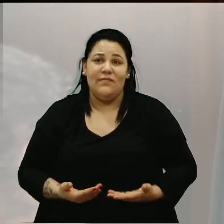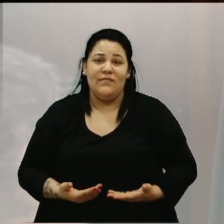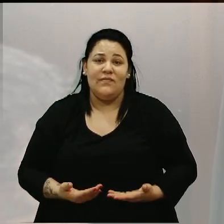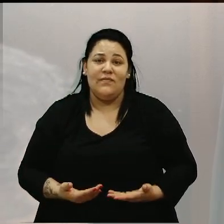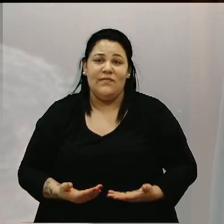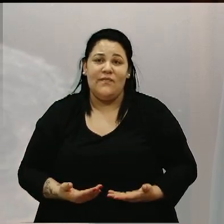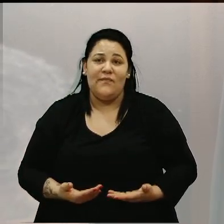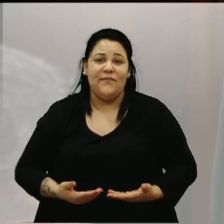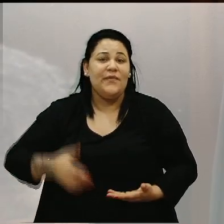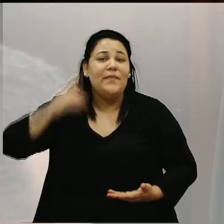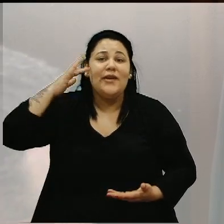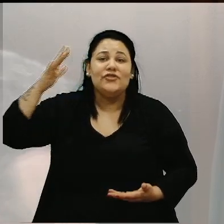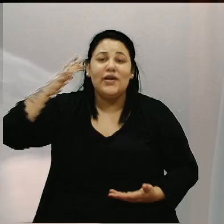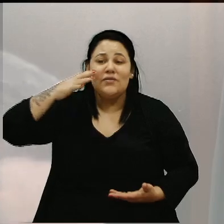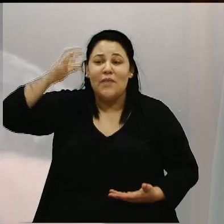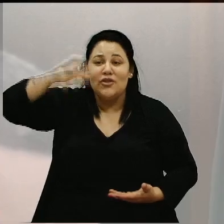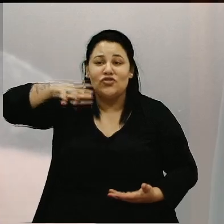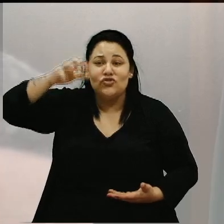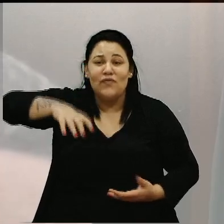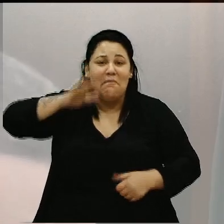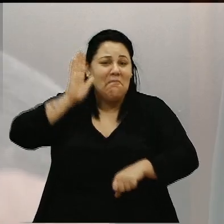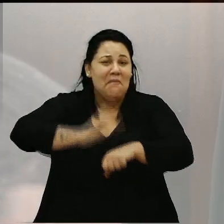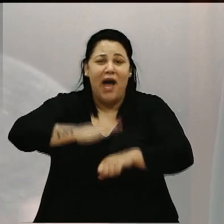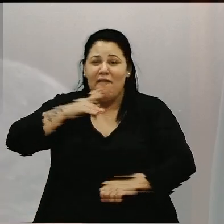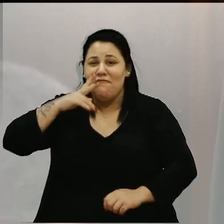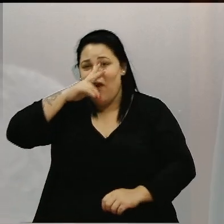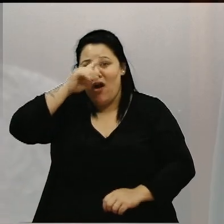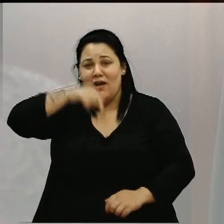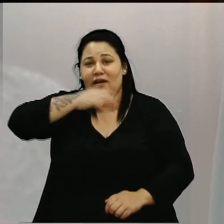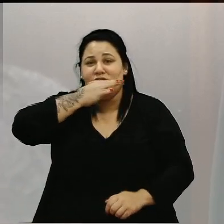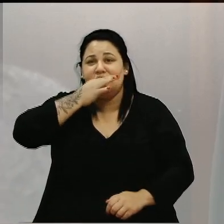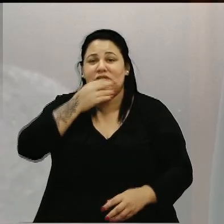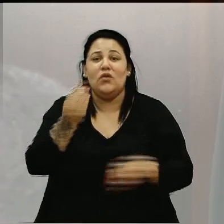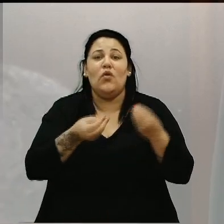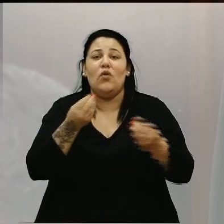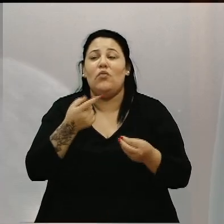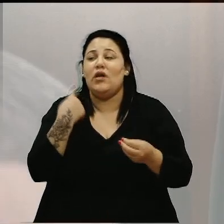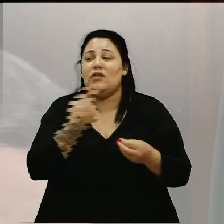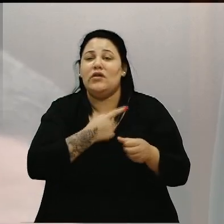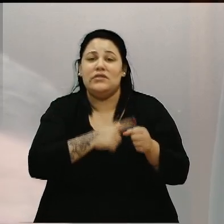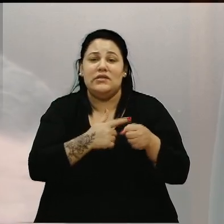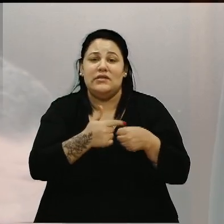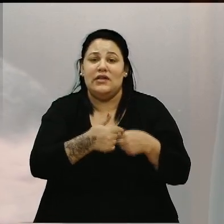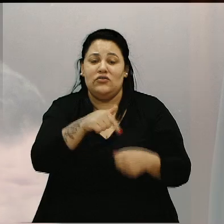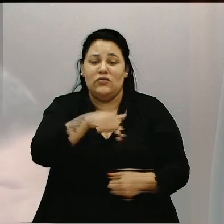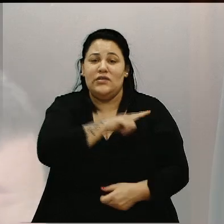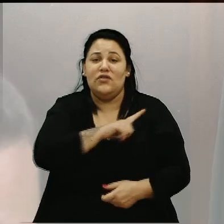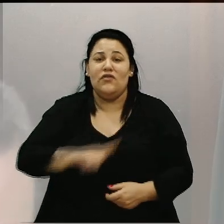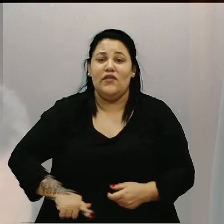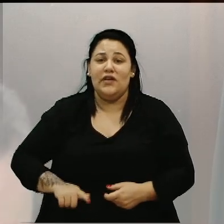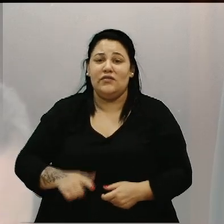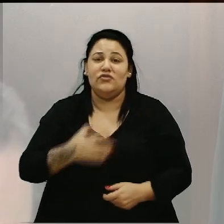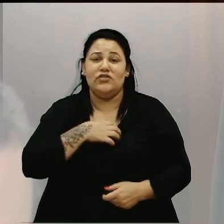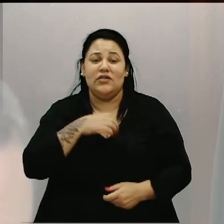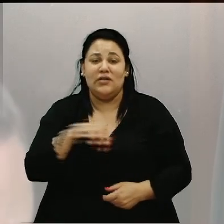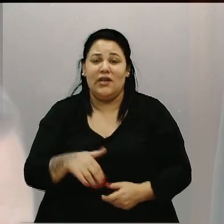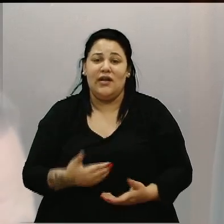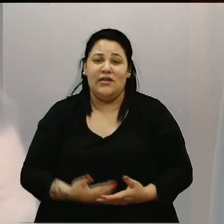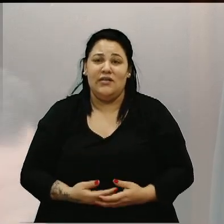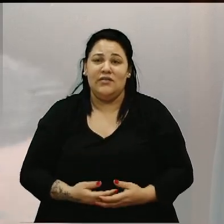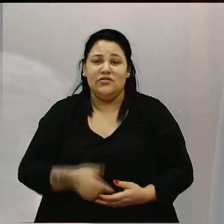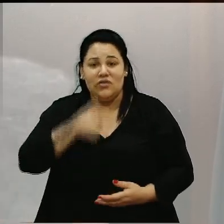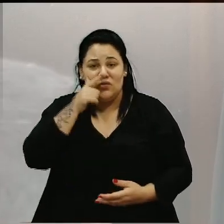Vamos imaginar se fosse uma chuva mais forte em Caxias, como seria a nossa cidade com esse governo que tem aí? Não conseguiu destancar nem